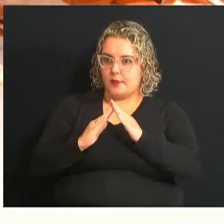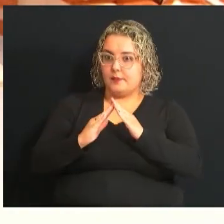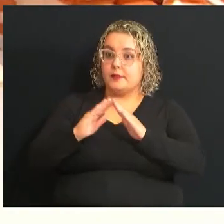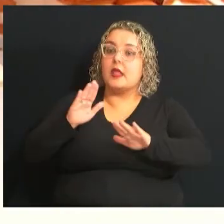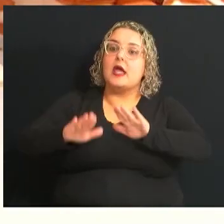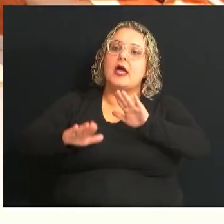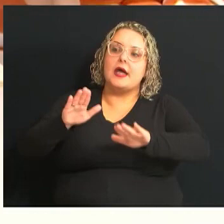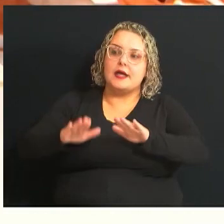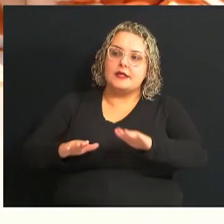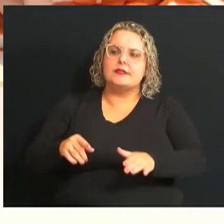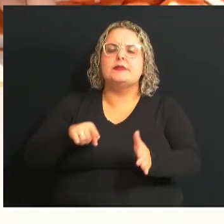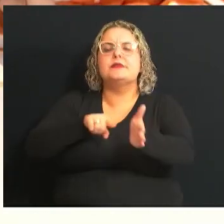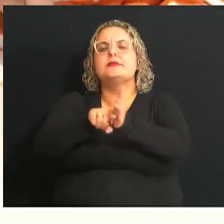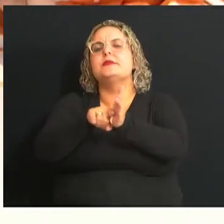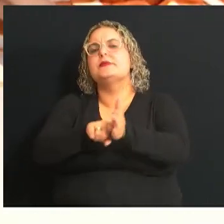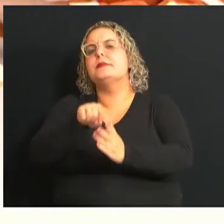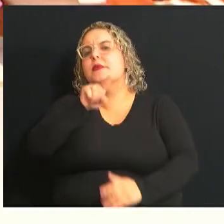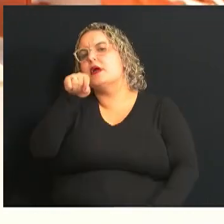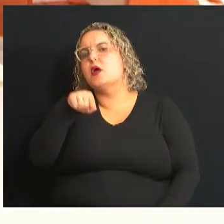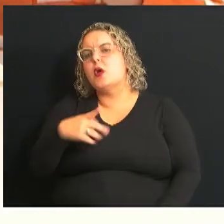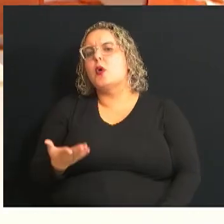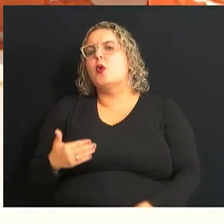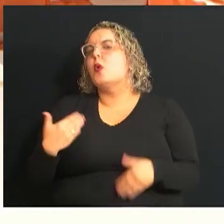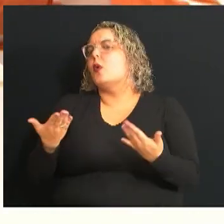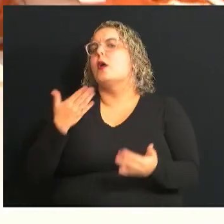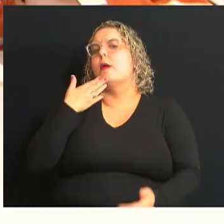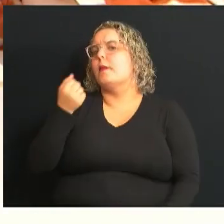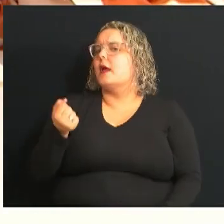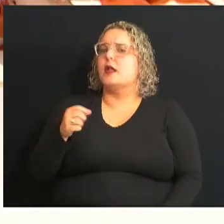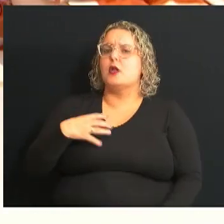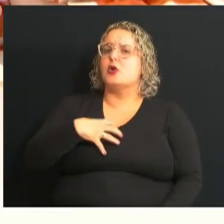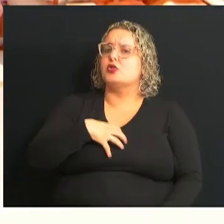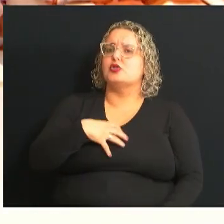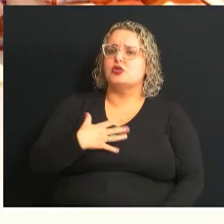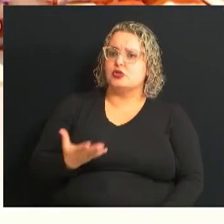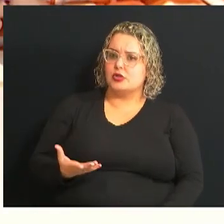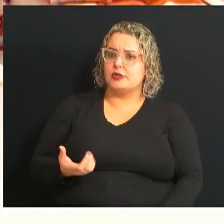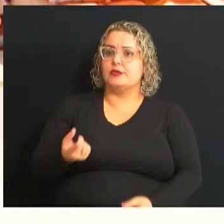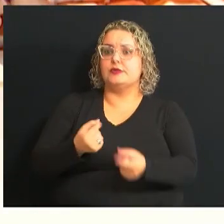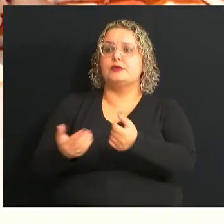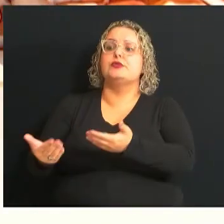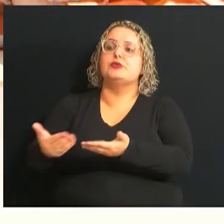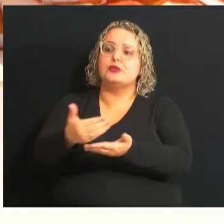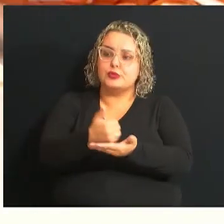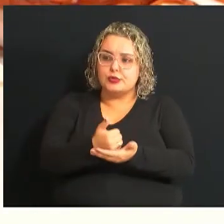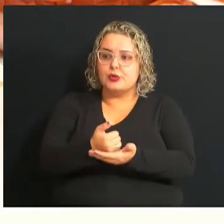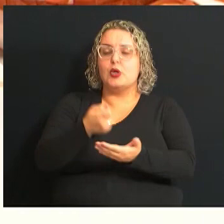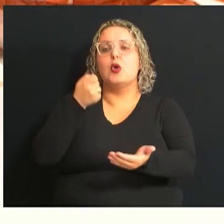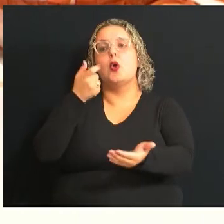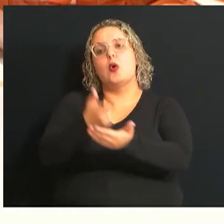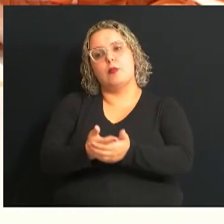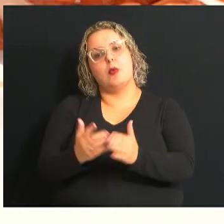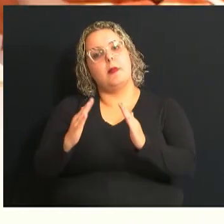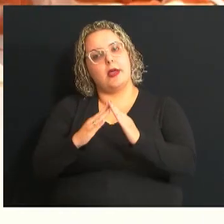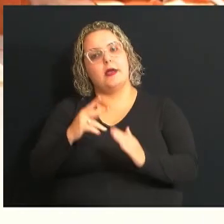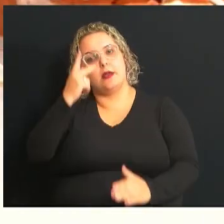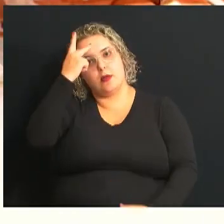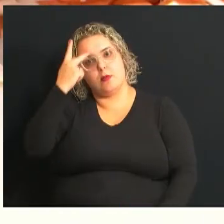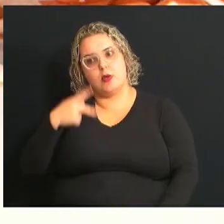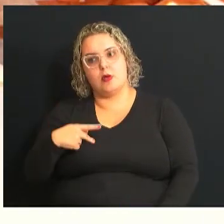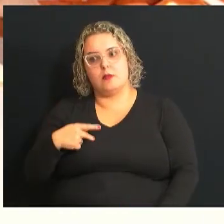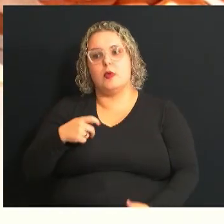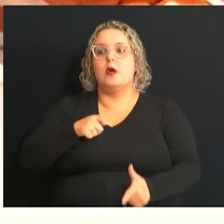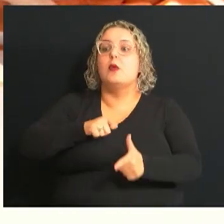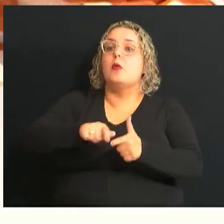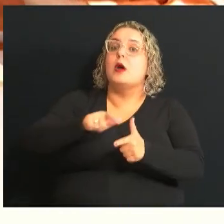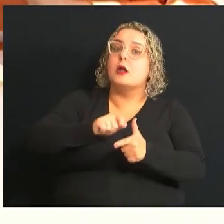vocês ficam se perguntando aí, será qual a melhor opção? Será que eu devo juntar dinheiro e comprar uma casa própria? Será que eu devo alugar? Eu acho